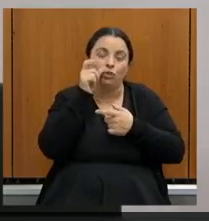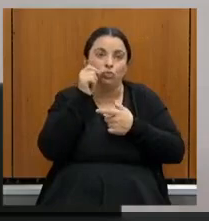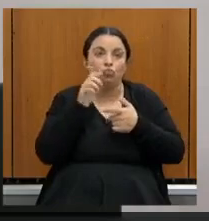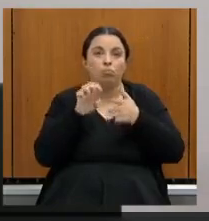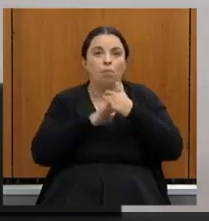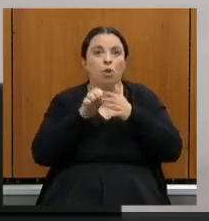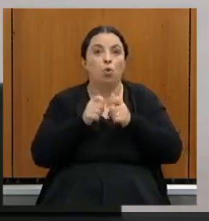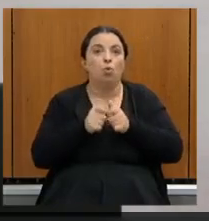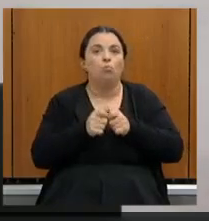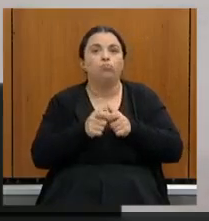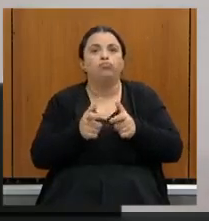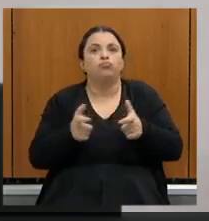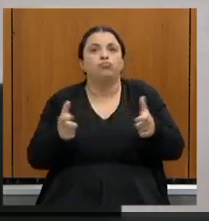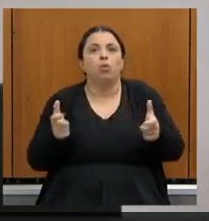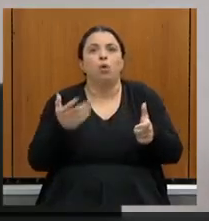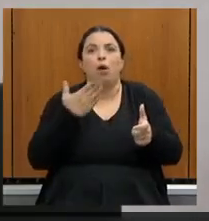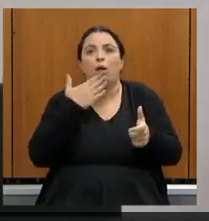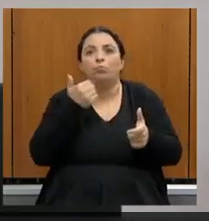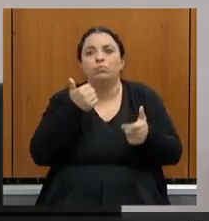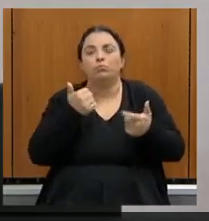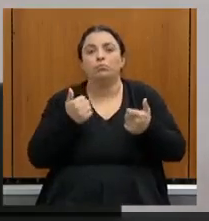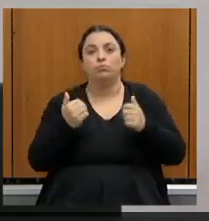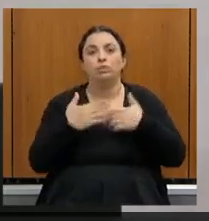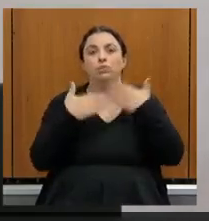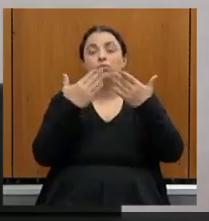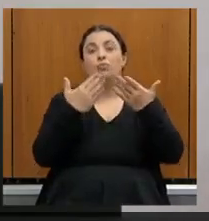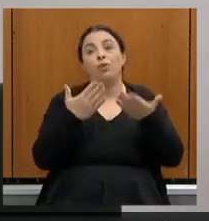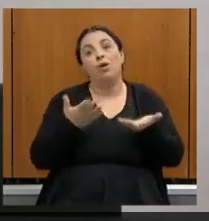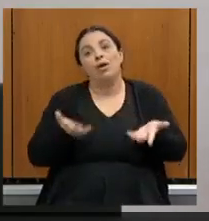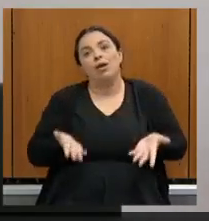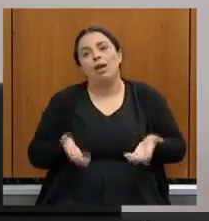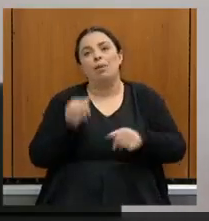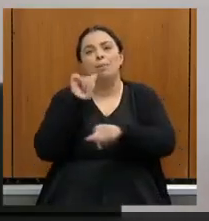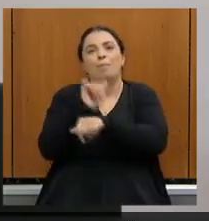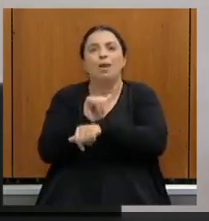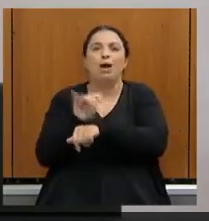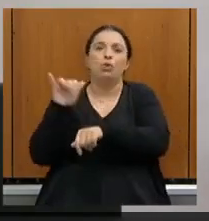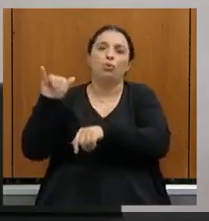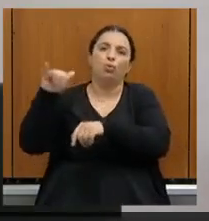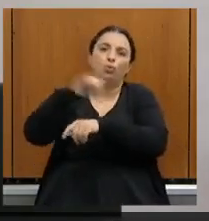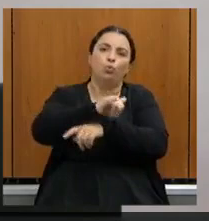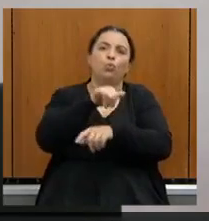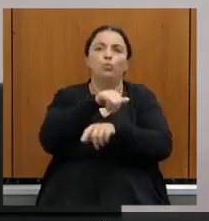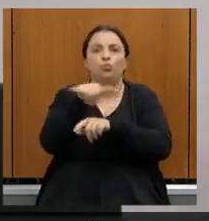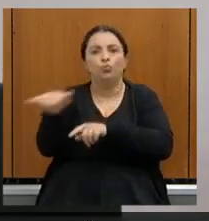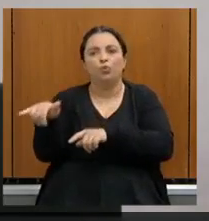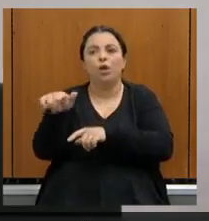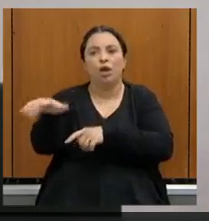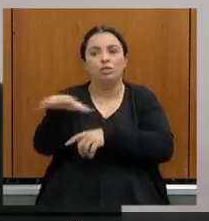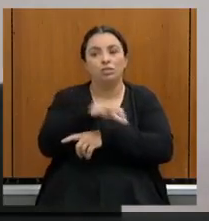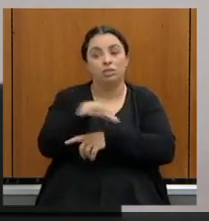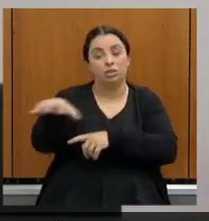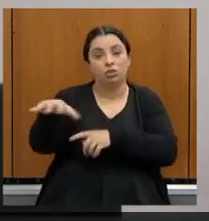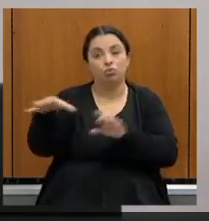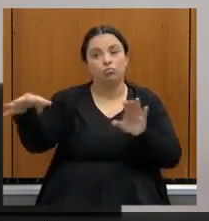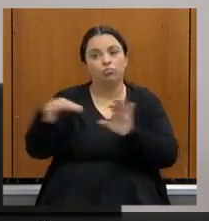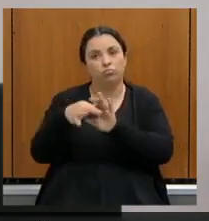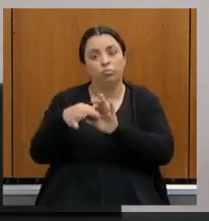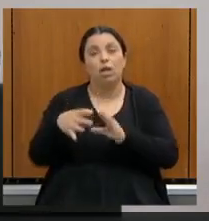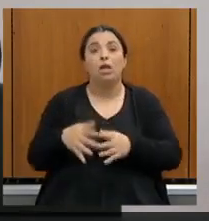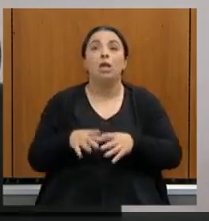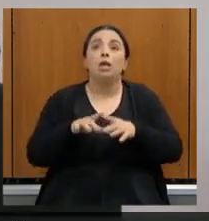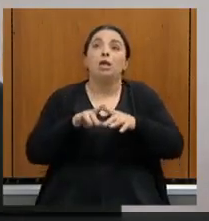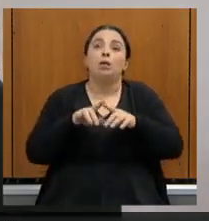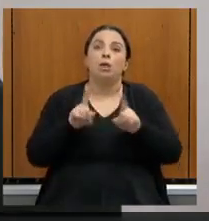deixou várias regiões de Minas Gerais descobertas e desprovidas desses voos e sem dizer que as nossas